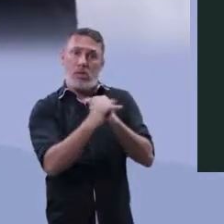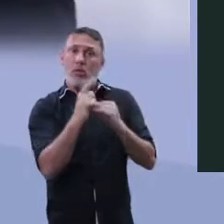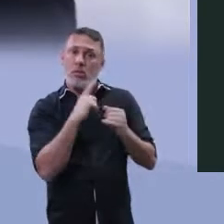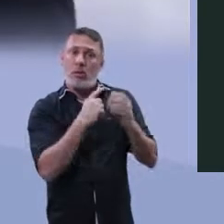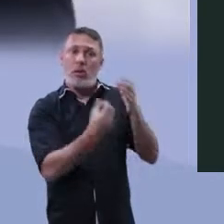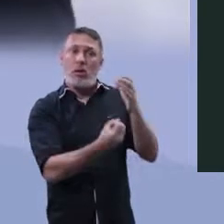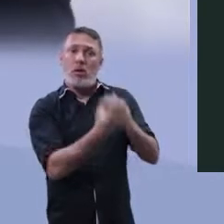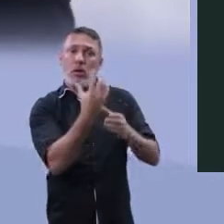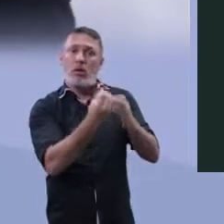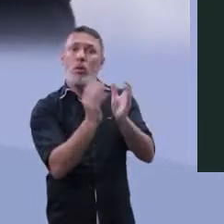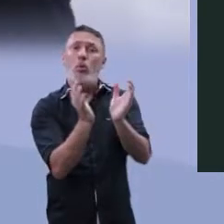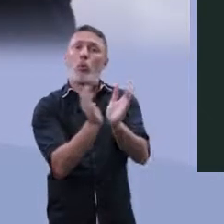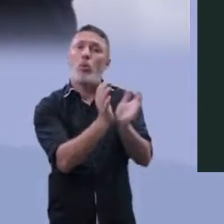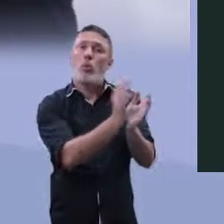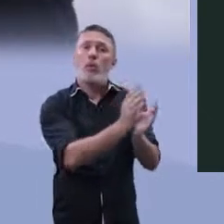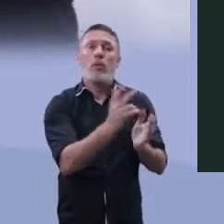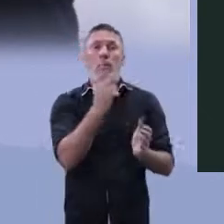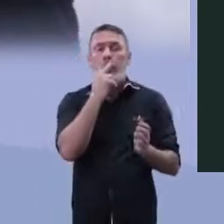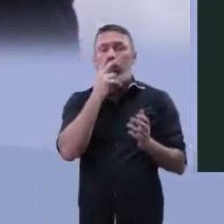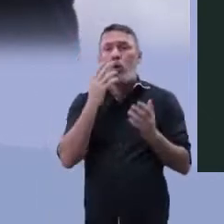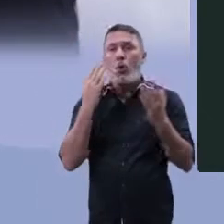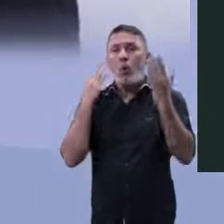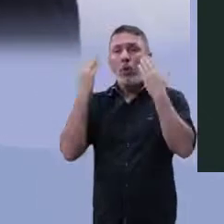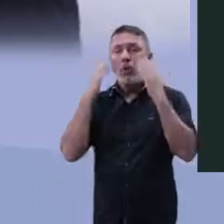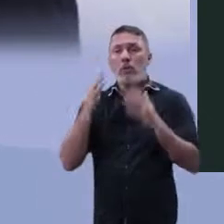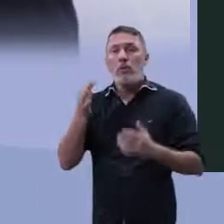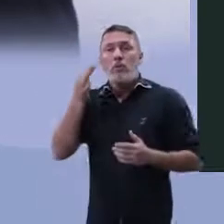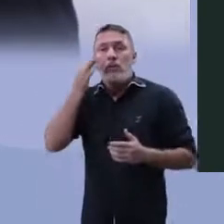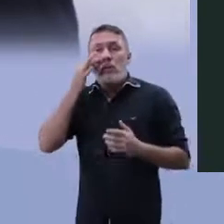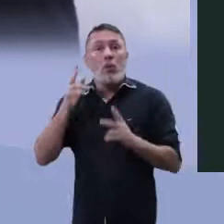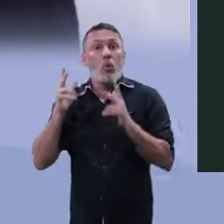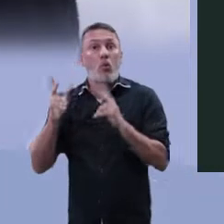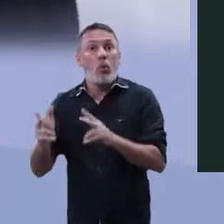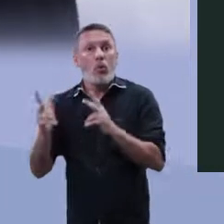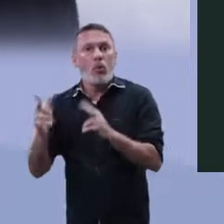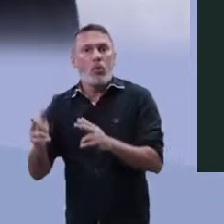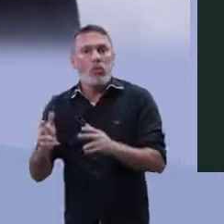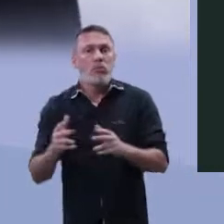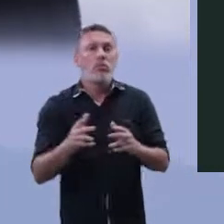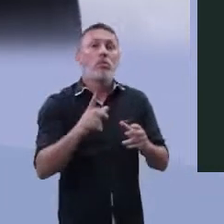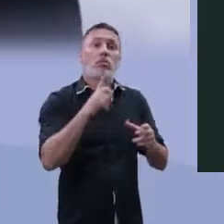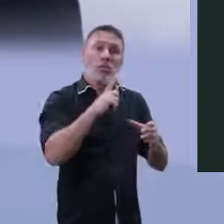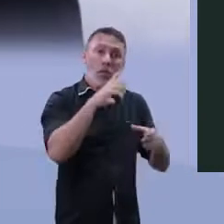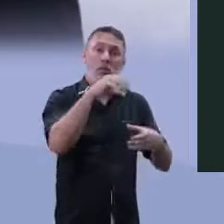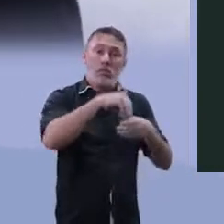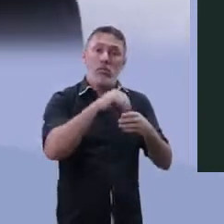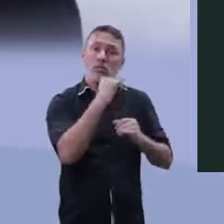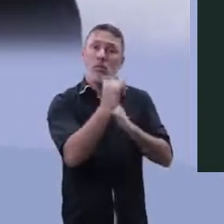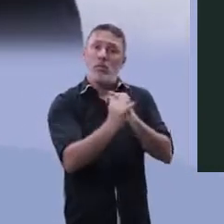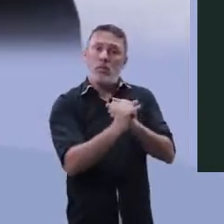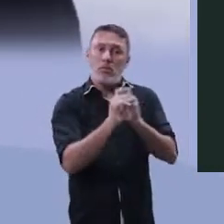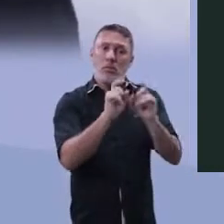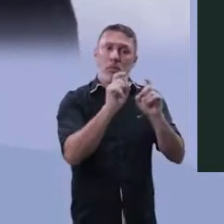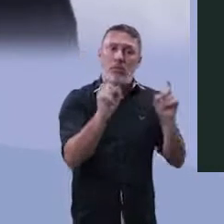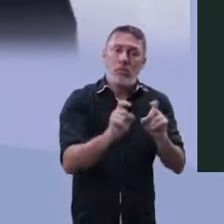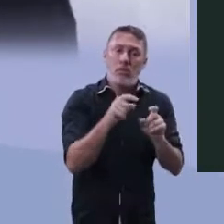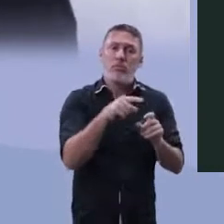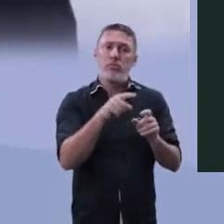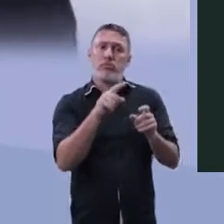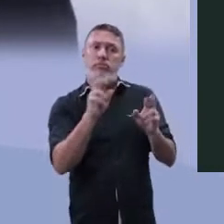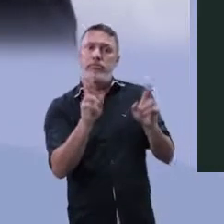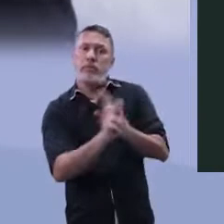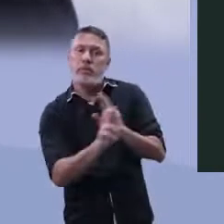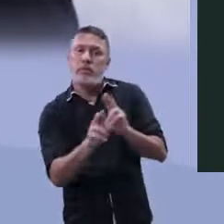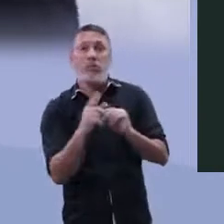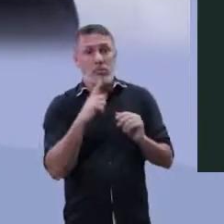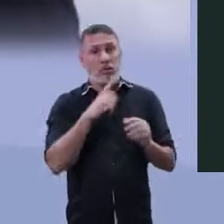dentro desse contexto, a formação, né, digamos assim, de tribos, da mesma maneira que nós encontramos nas sociedades, né? Então, são